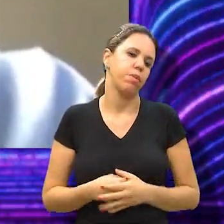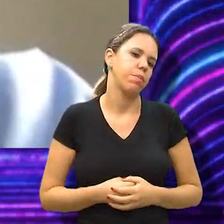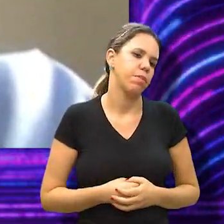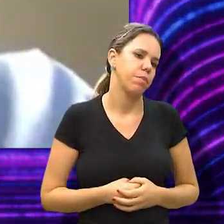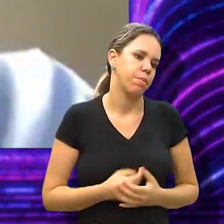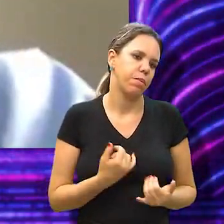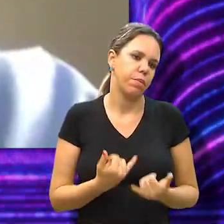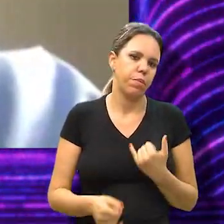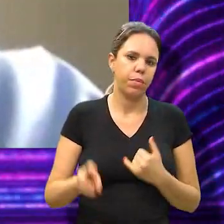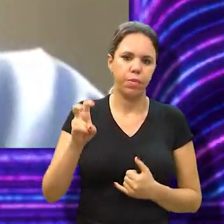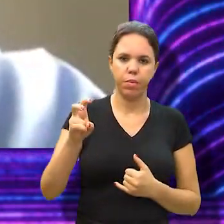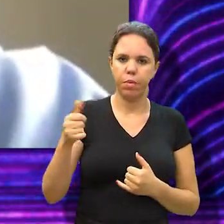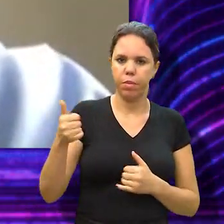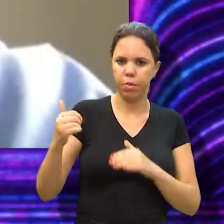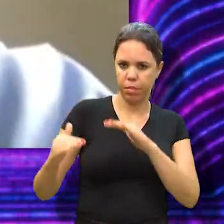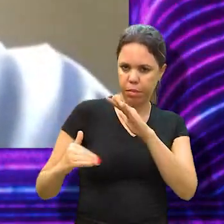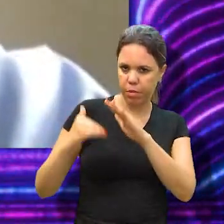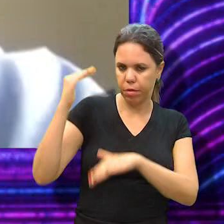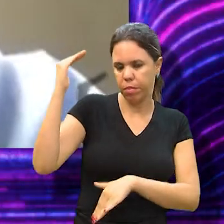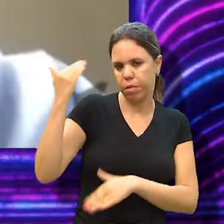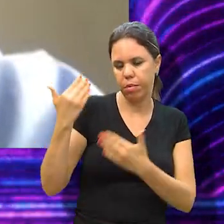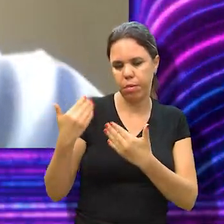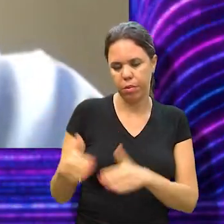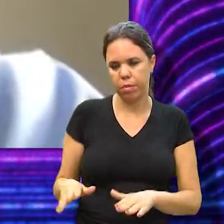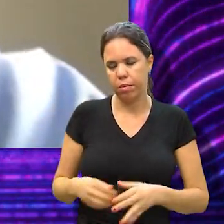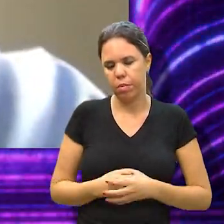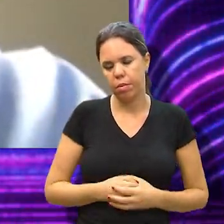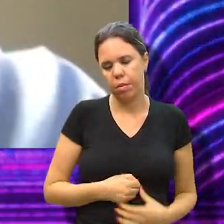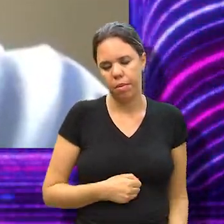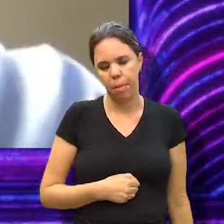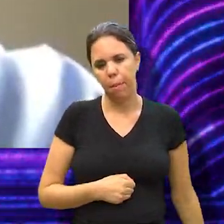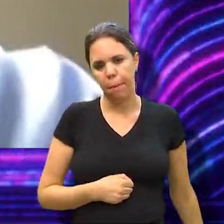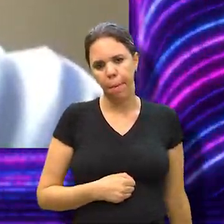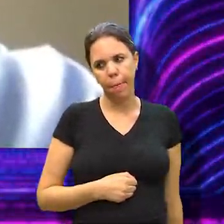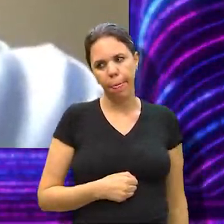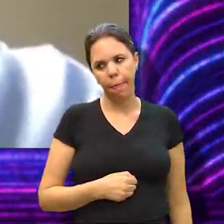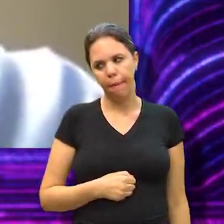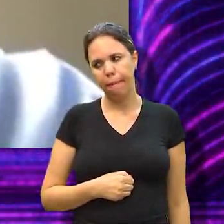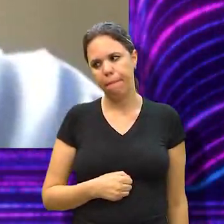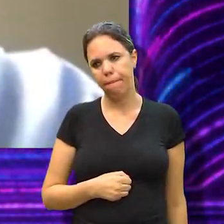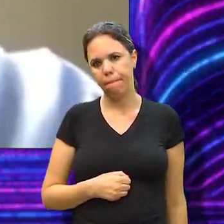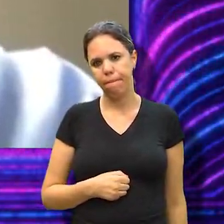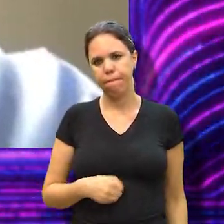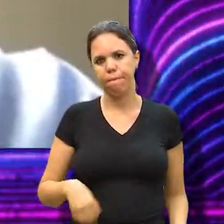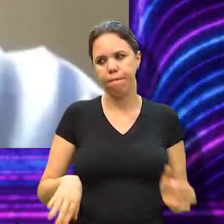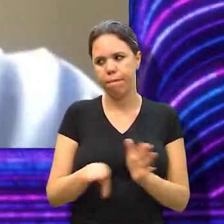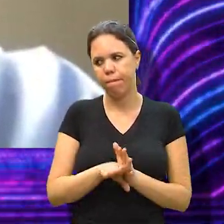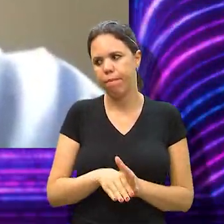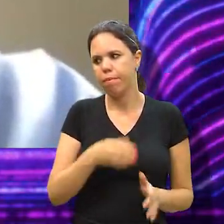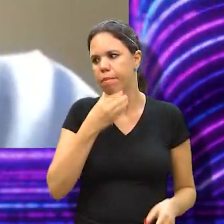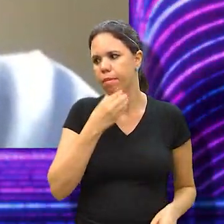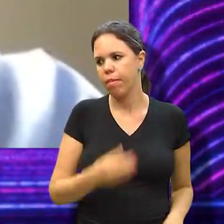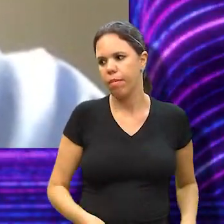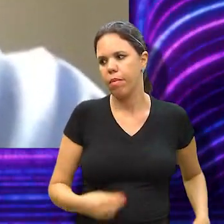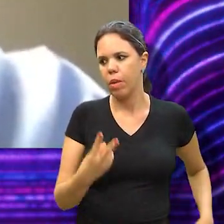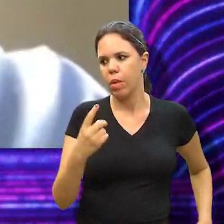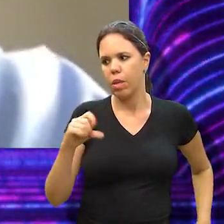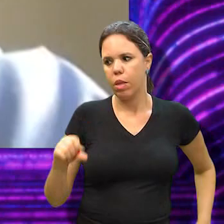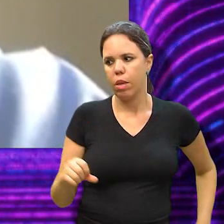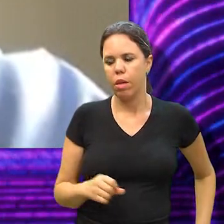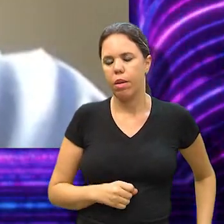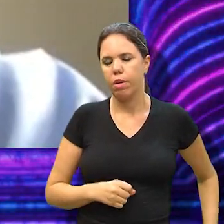entre os 5 primeiros no lançamento, né? E quando chegou ali em dezembro